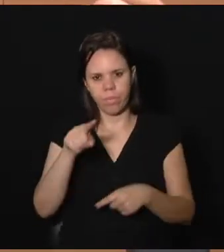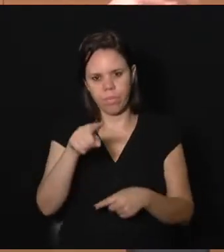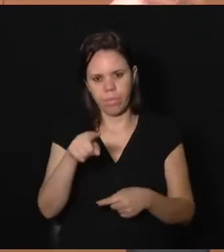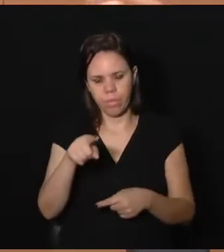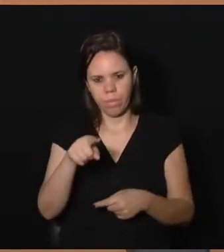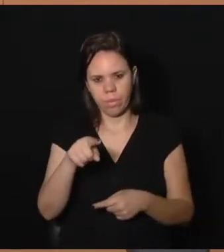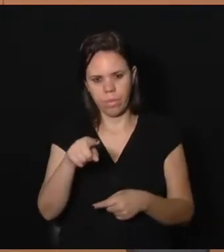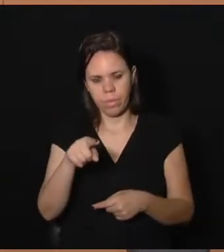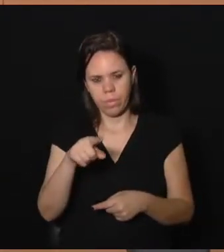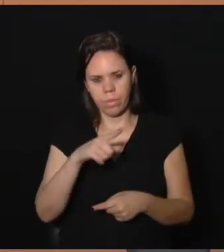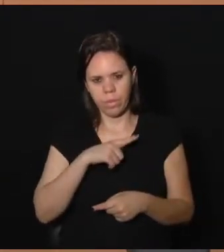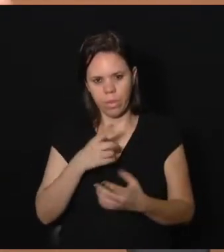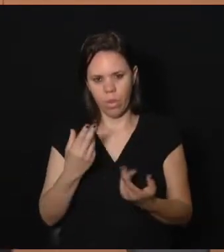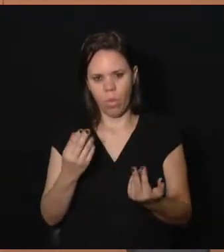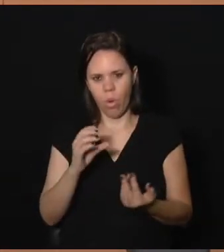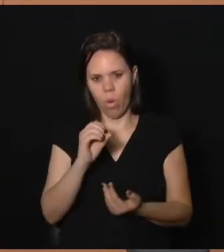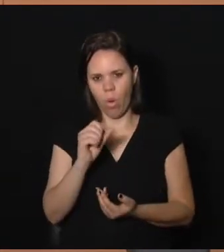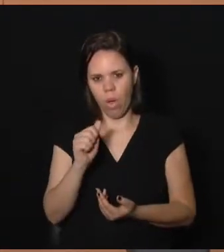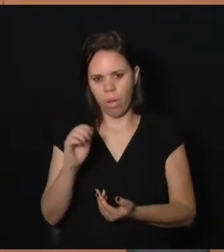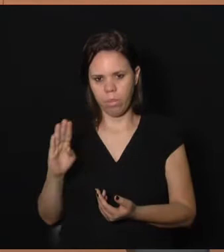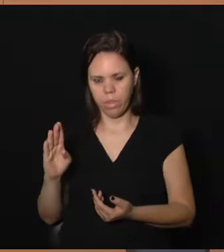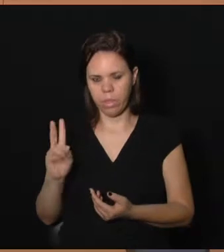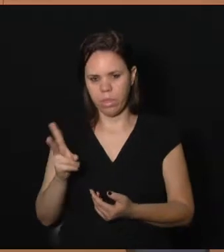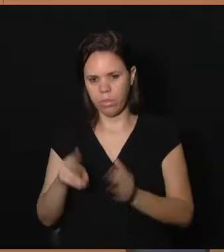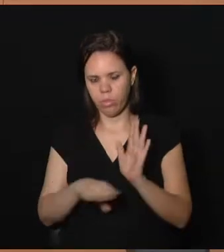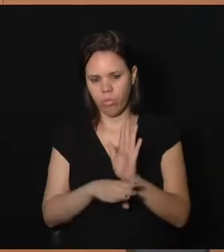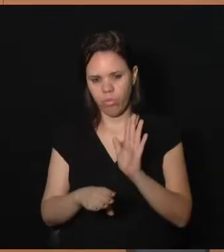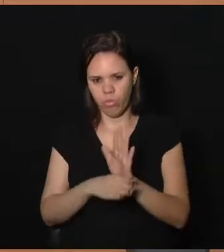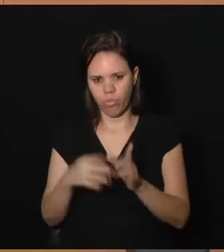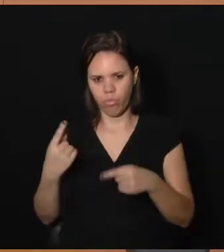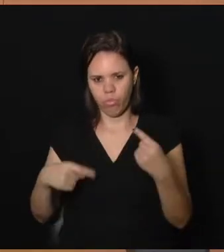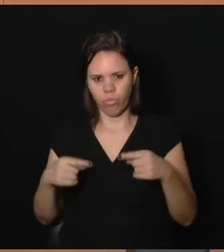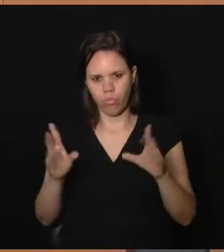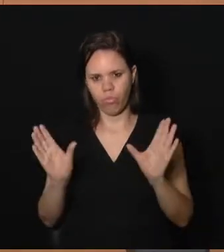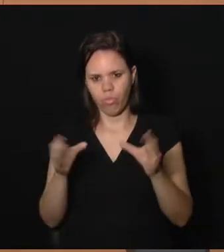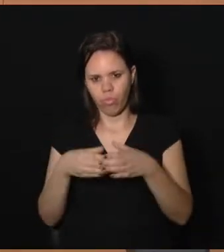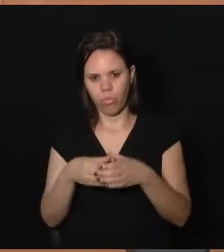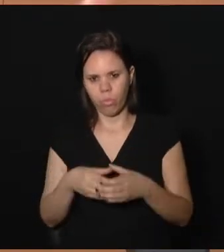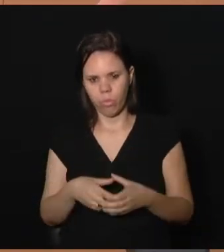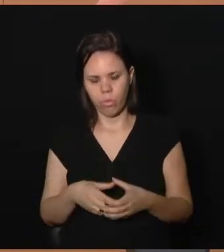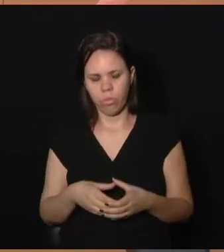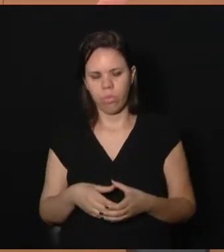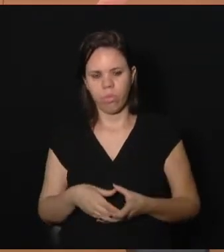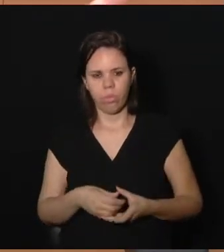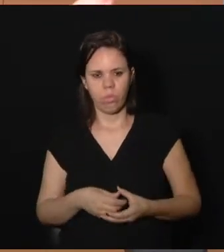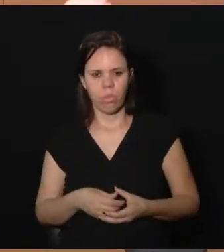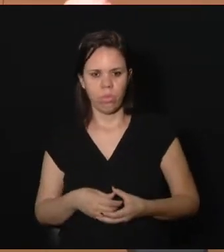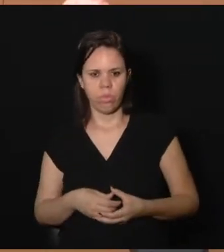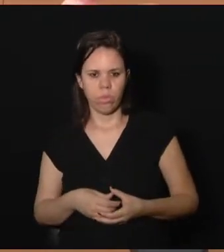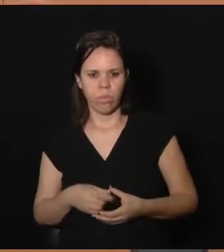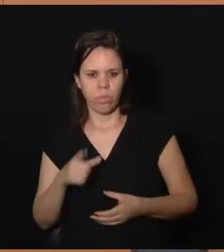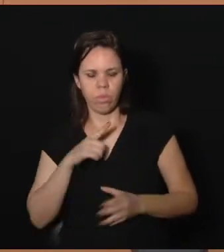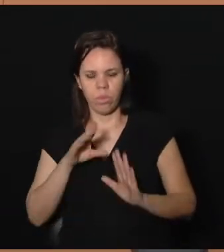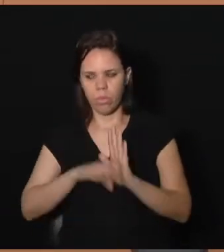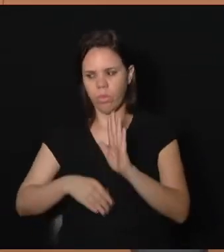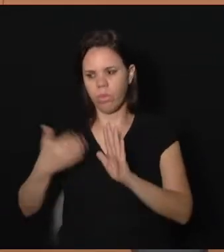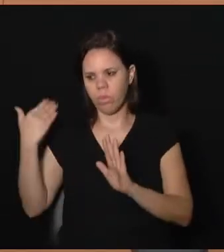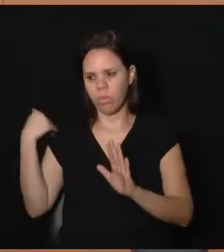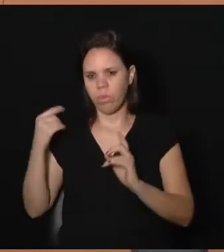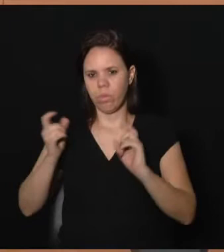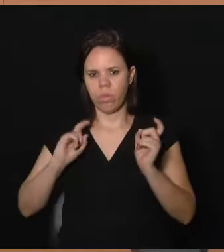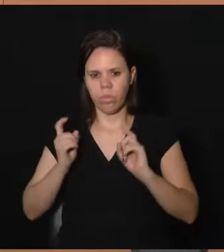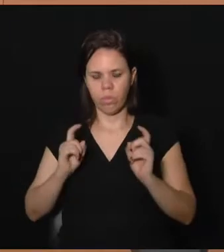como a OAB sempre nos ajuda, né, nessas discussões, a comissão, ela teve uma pauta recente também,